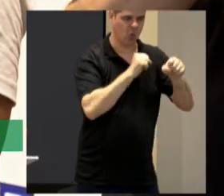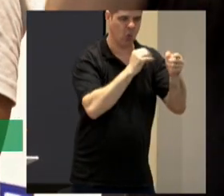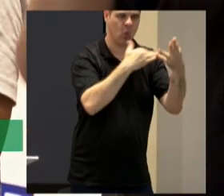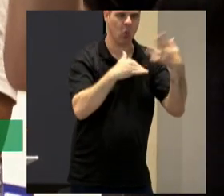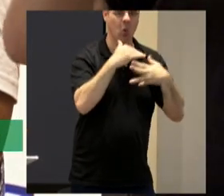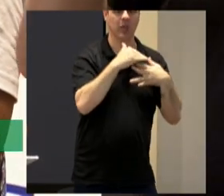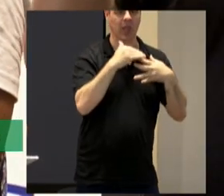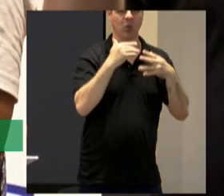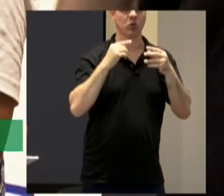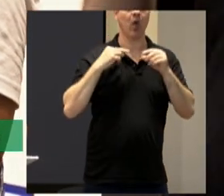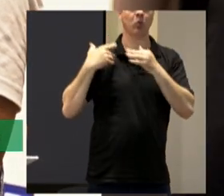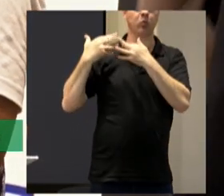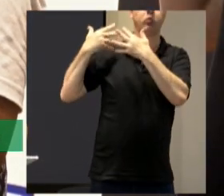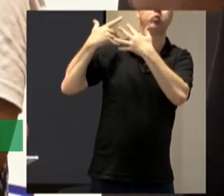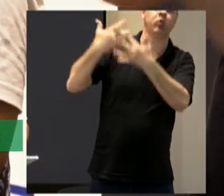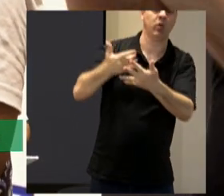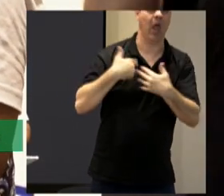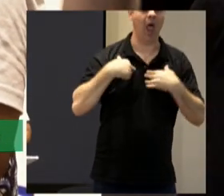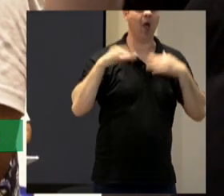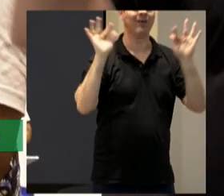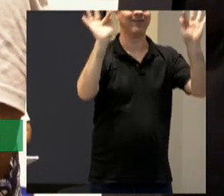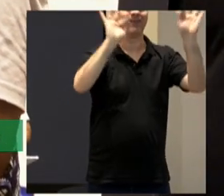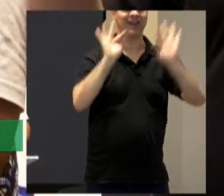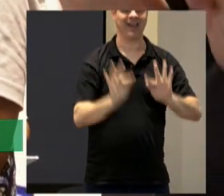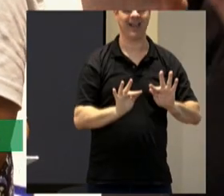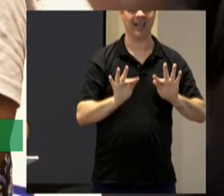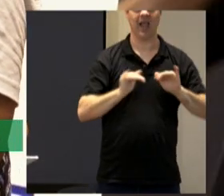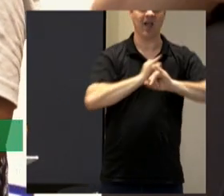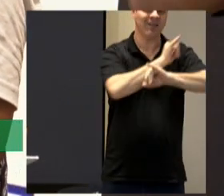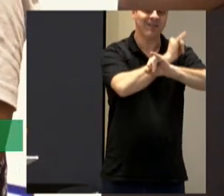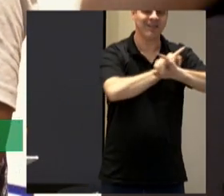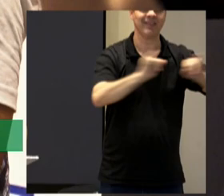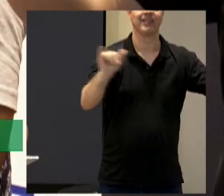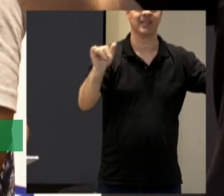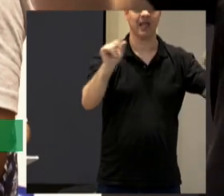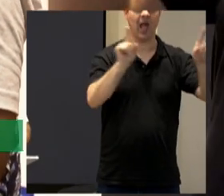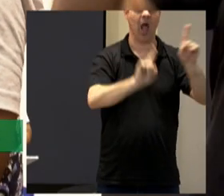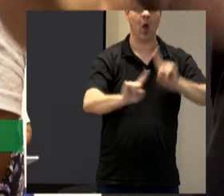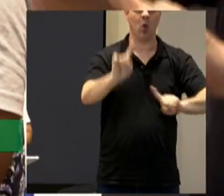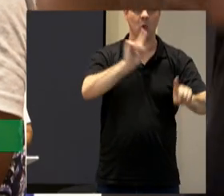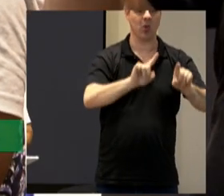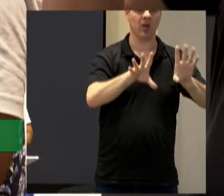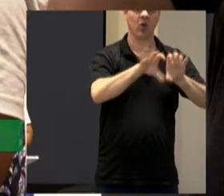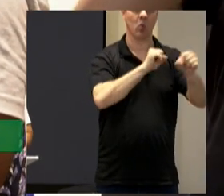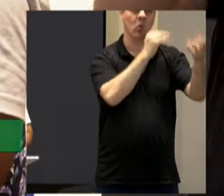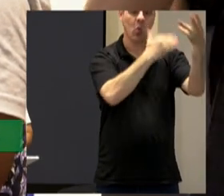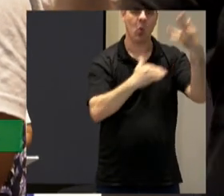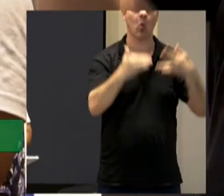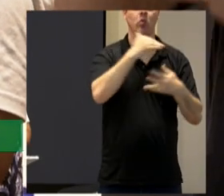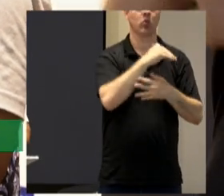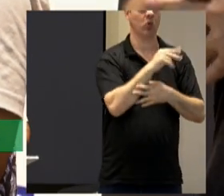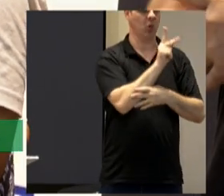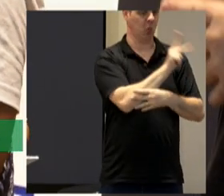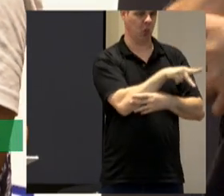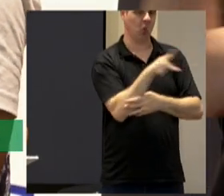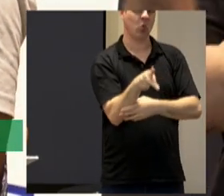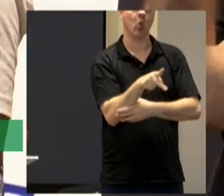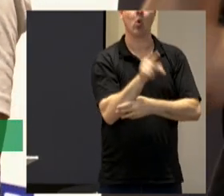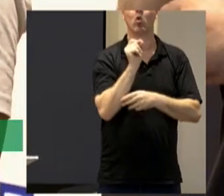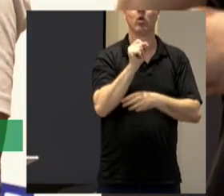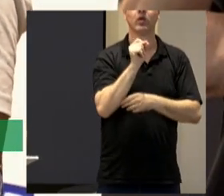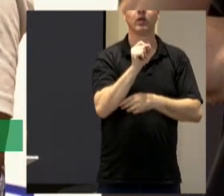dessa rede. Eu fico muito feliz em dizer que algumas das formações dos professores e das professoras